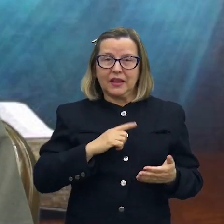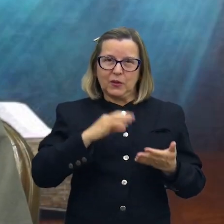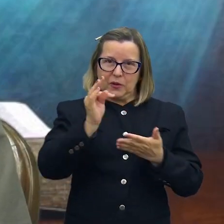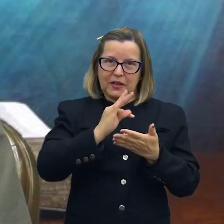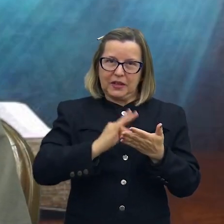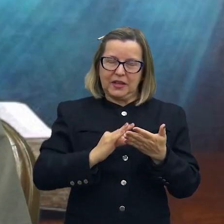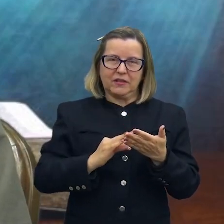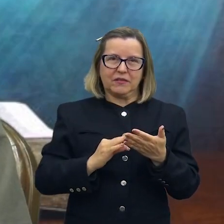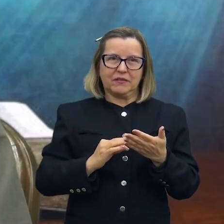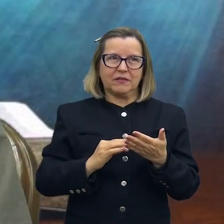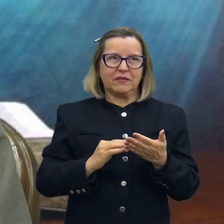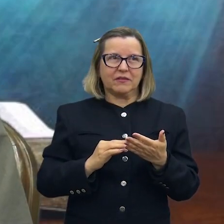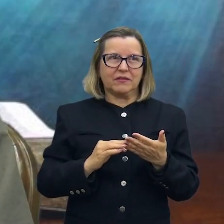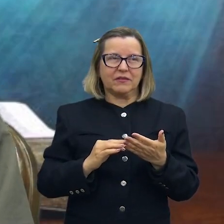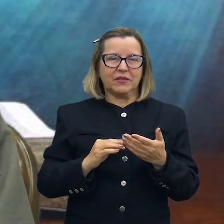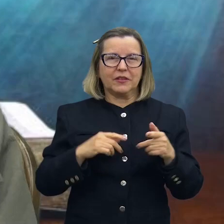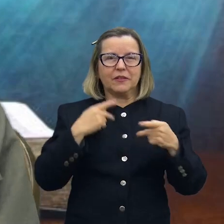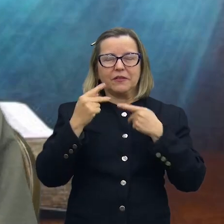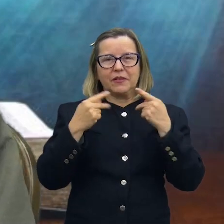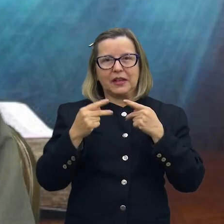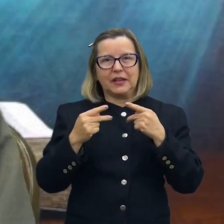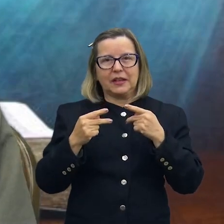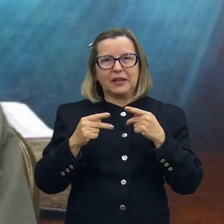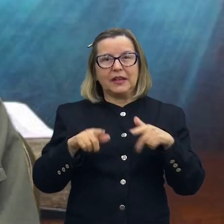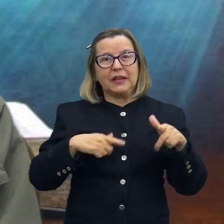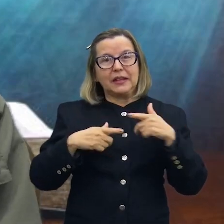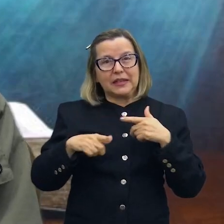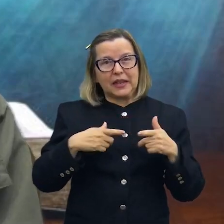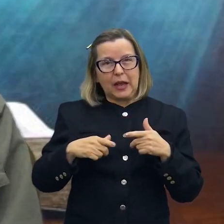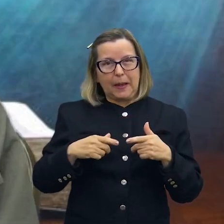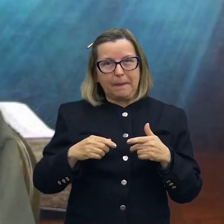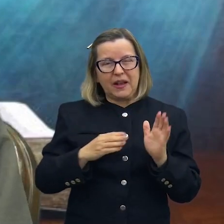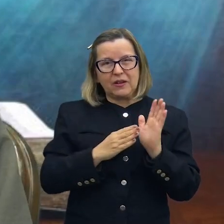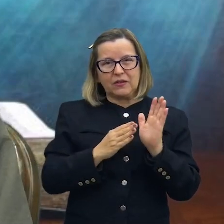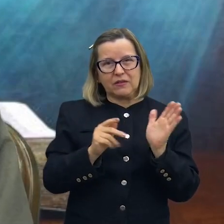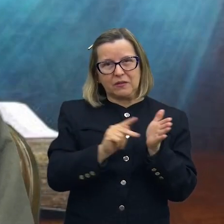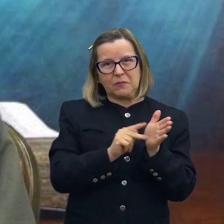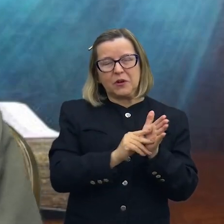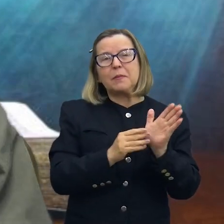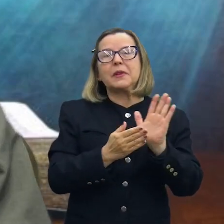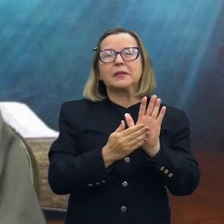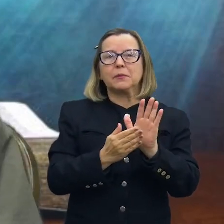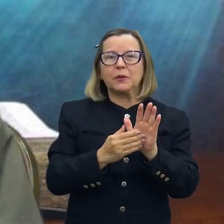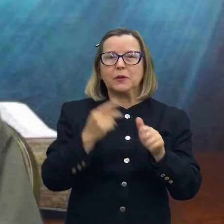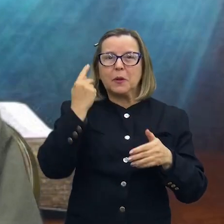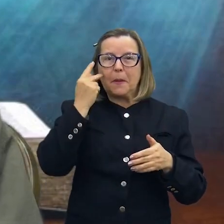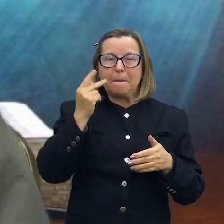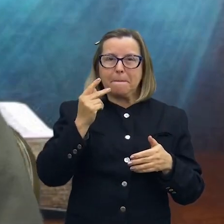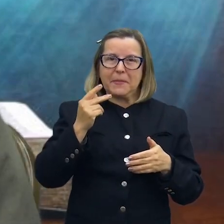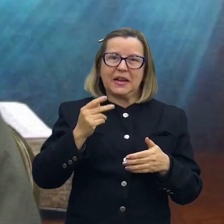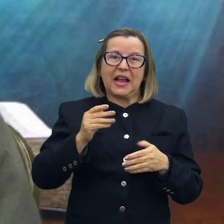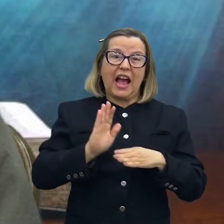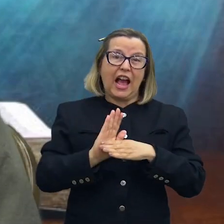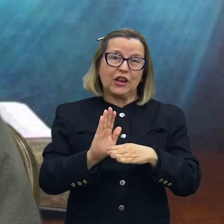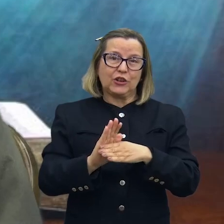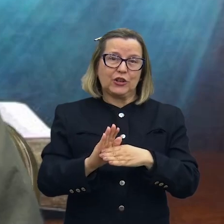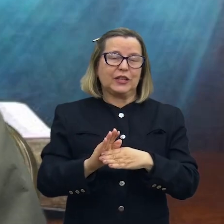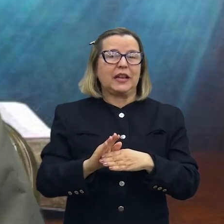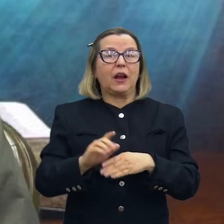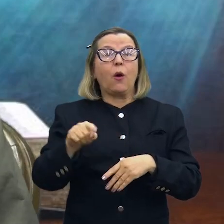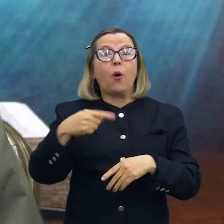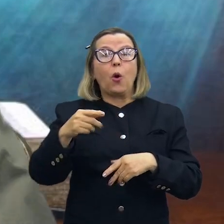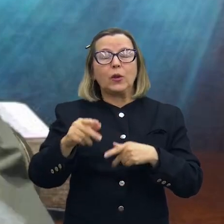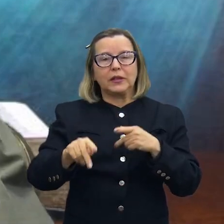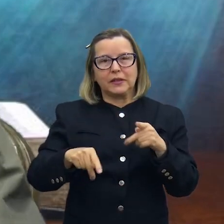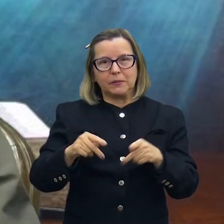está em Efésios, diz assim, trabalhe com as mãos para repartir com aquele que tem necessidade. Eu falei, Senhor, mas eu não tenho nem para mim, como